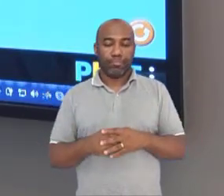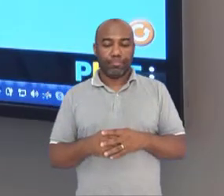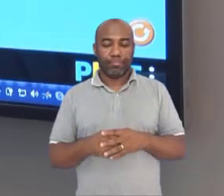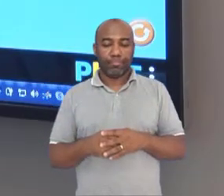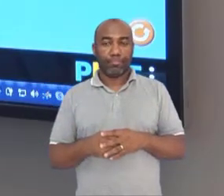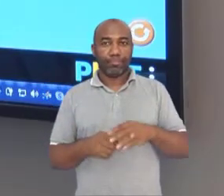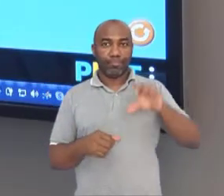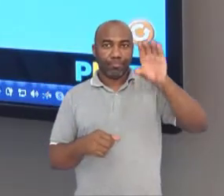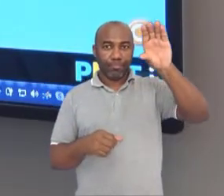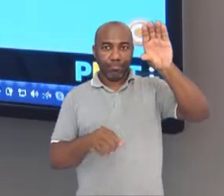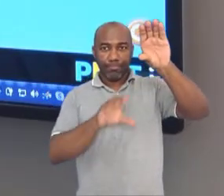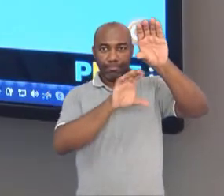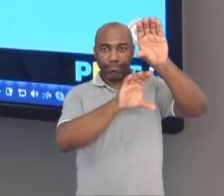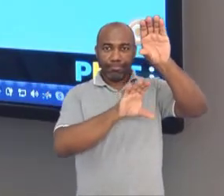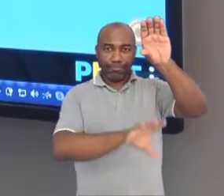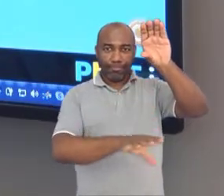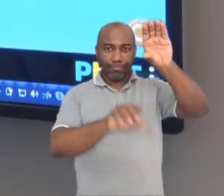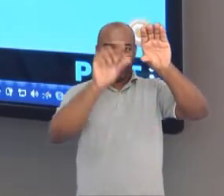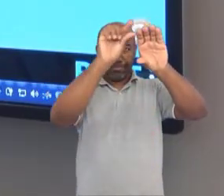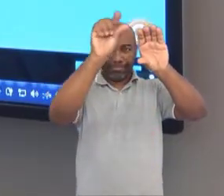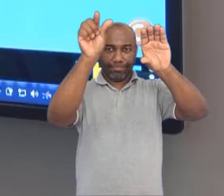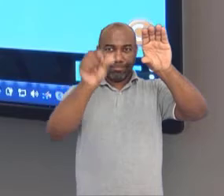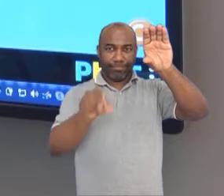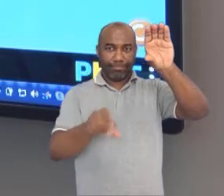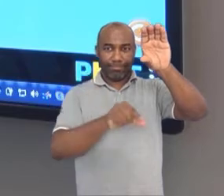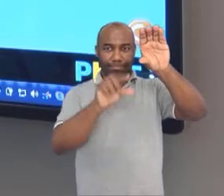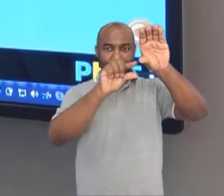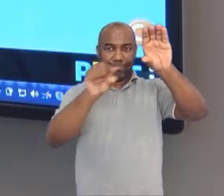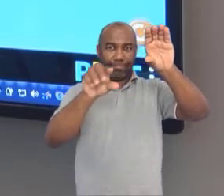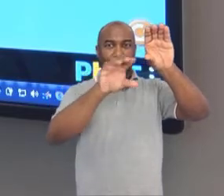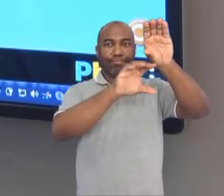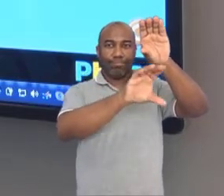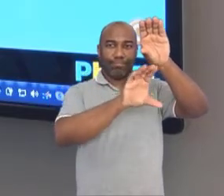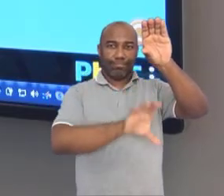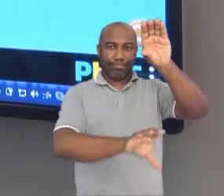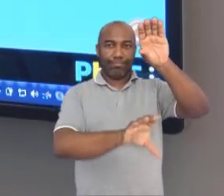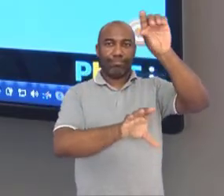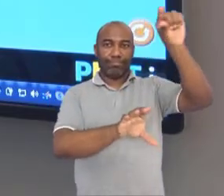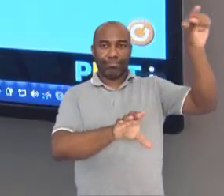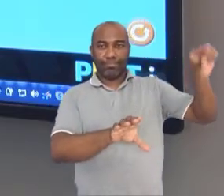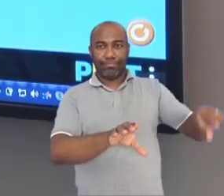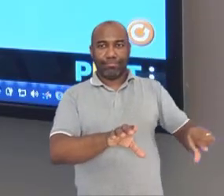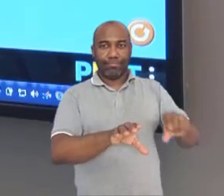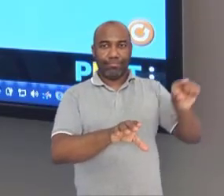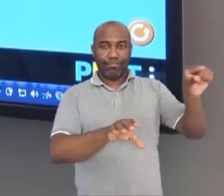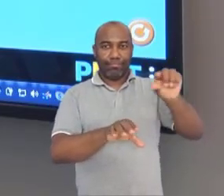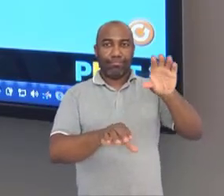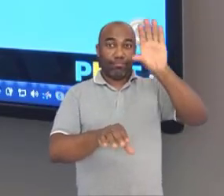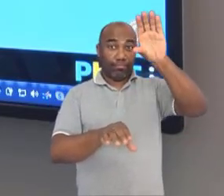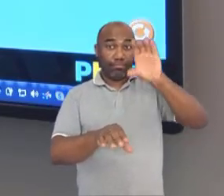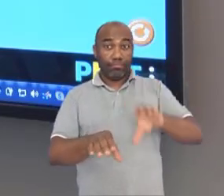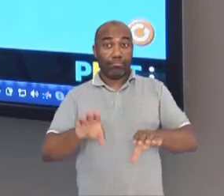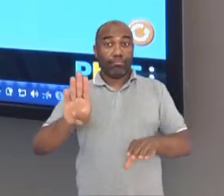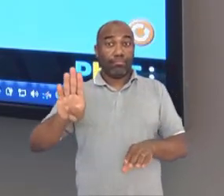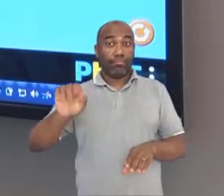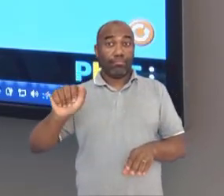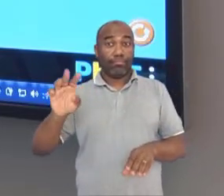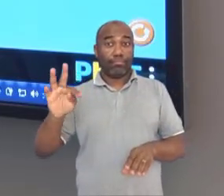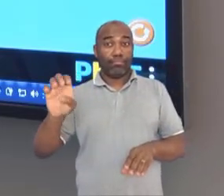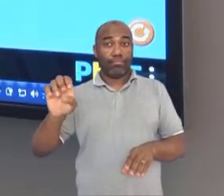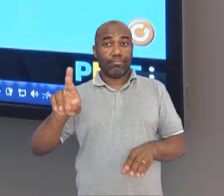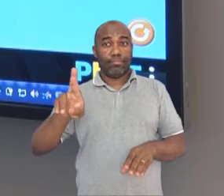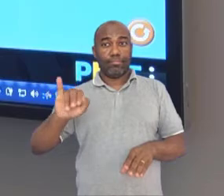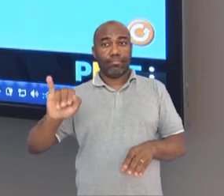me perguntar: professor, pelo que eu entendi da aula anterior, esse circuito aqui ele